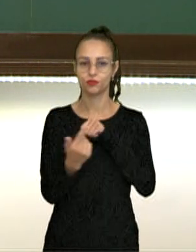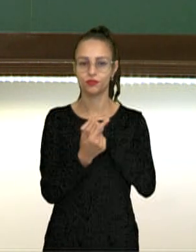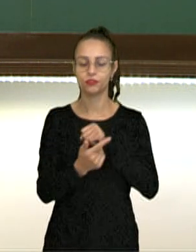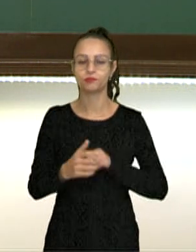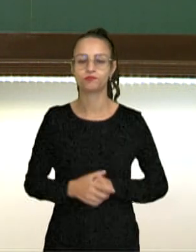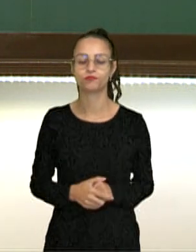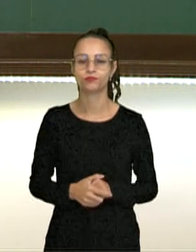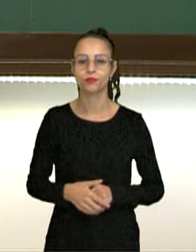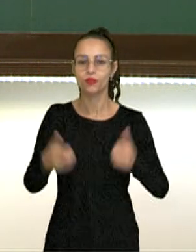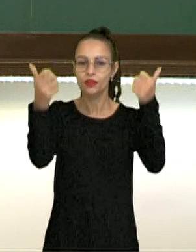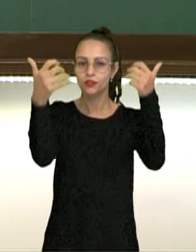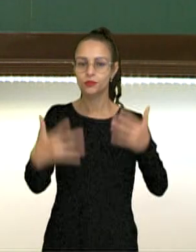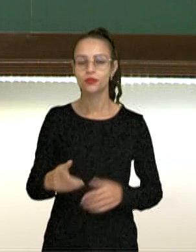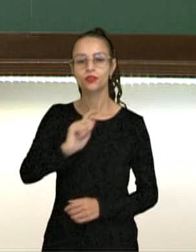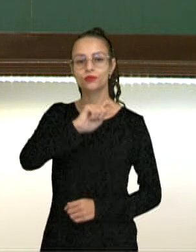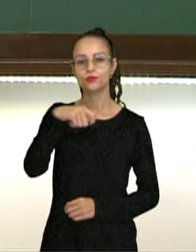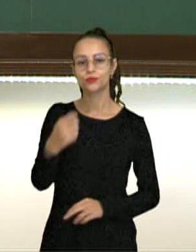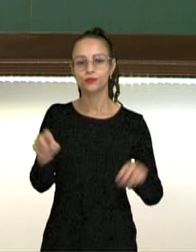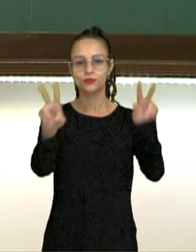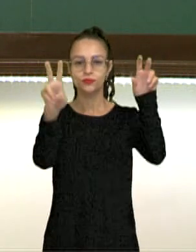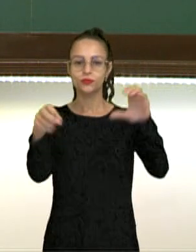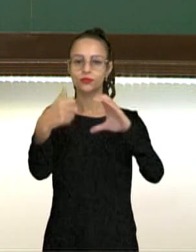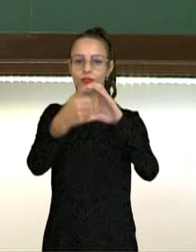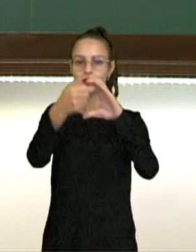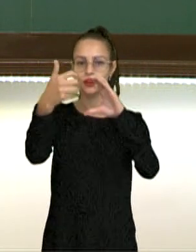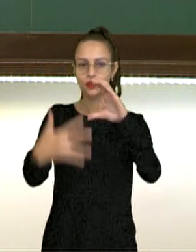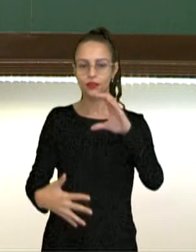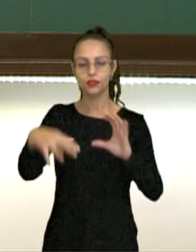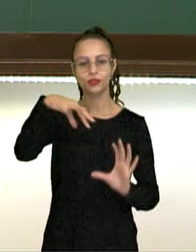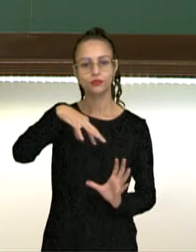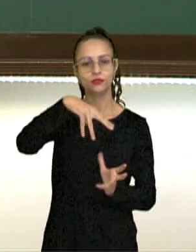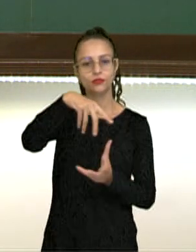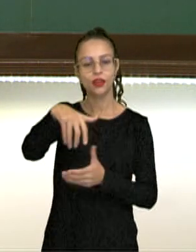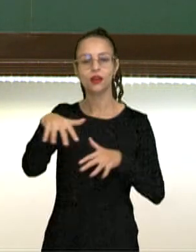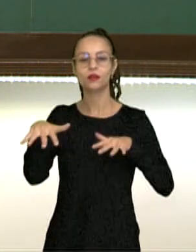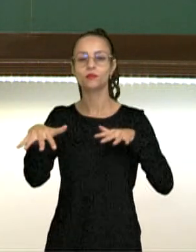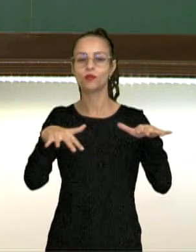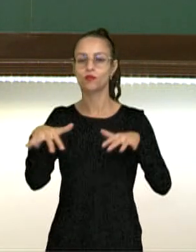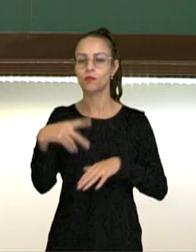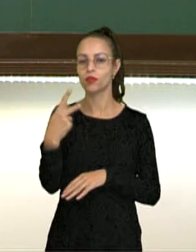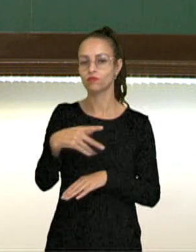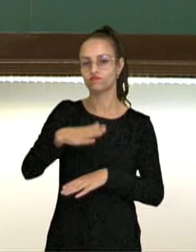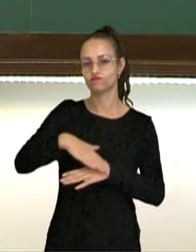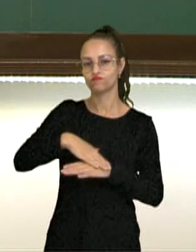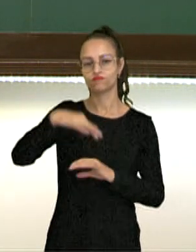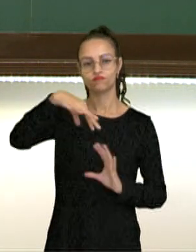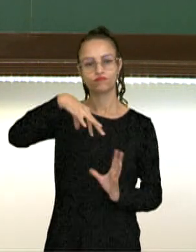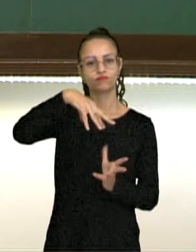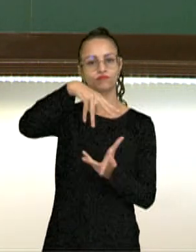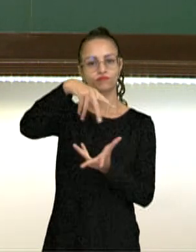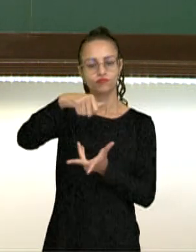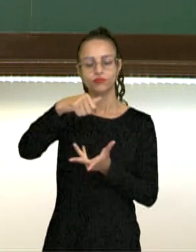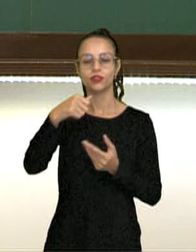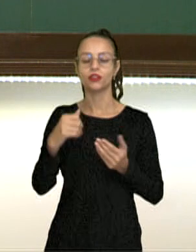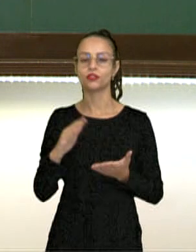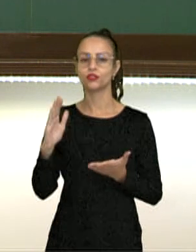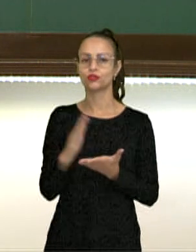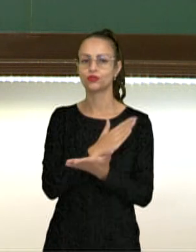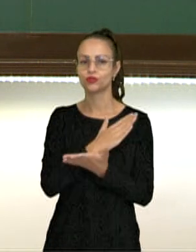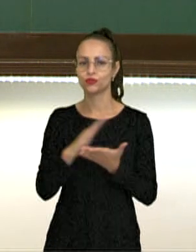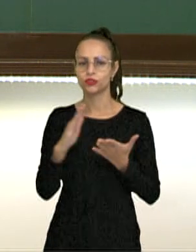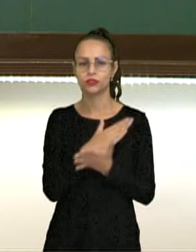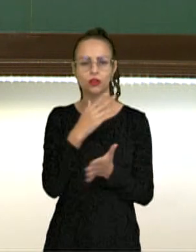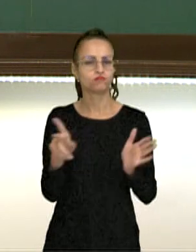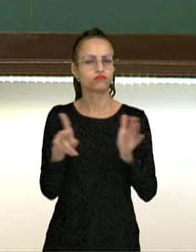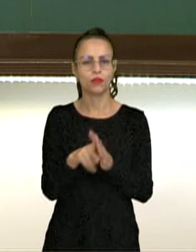e vamos falar sobre características da Terra, movimentos que a Terra realiza, divisões naturais que